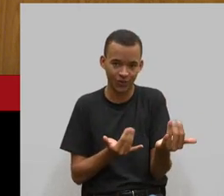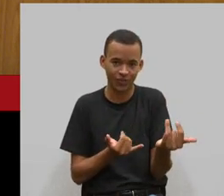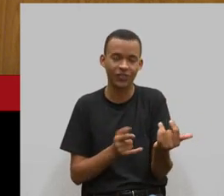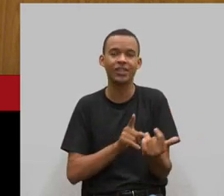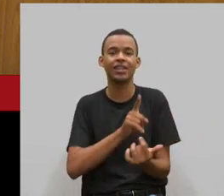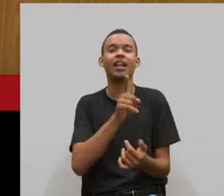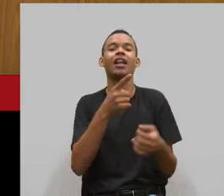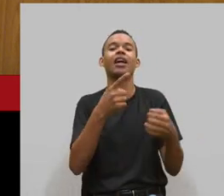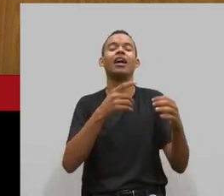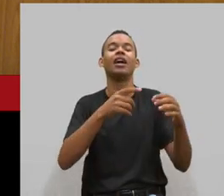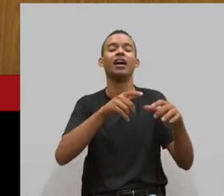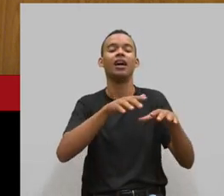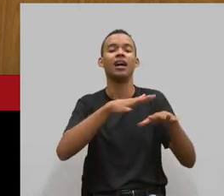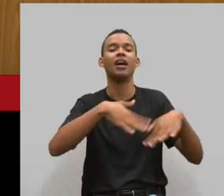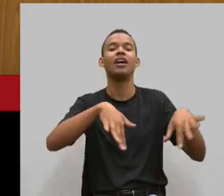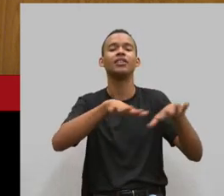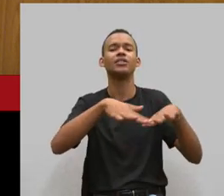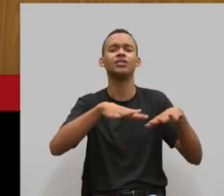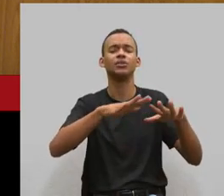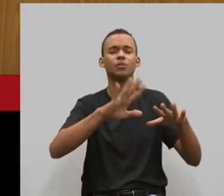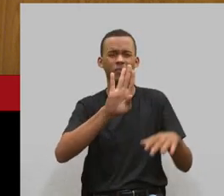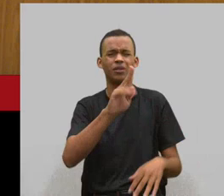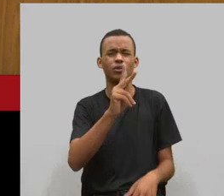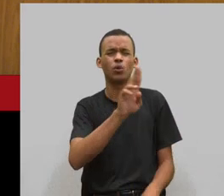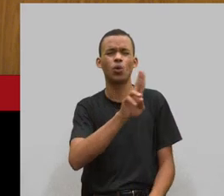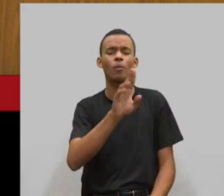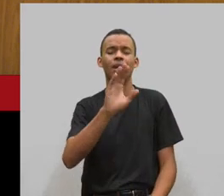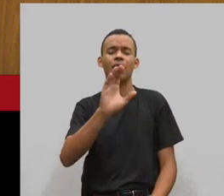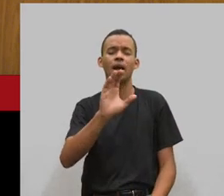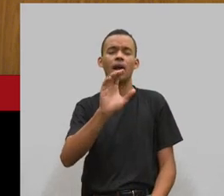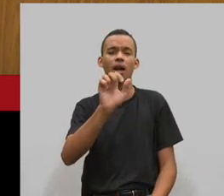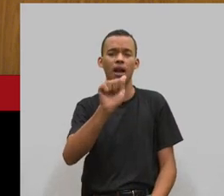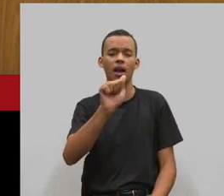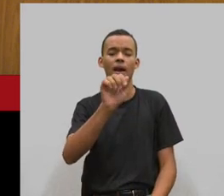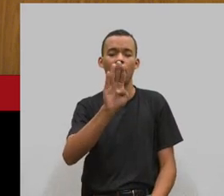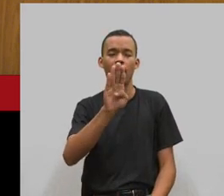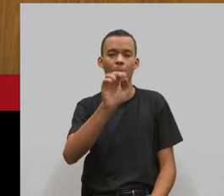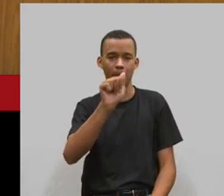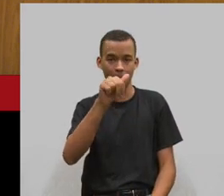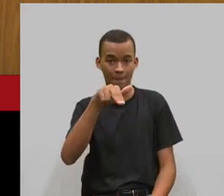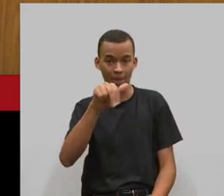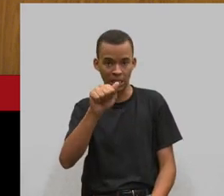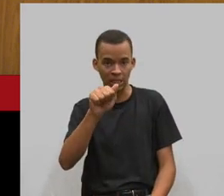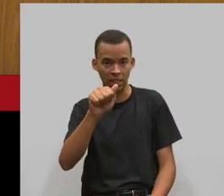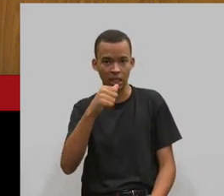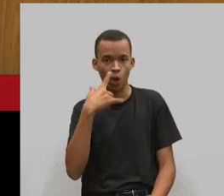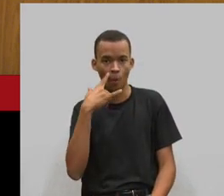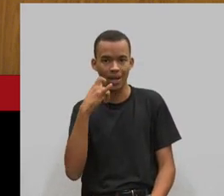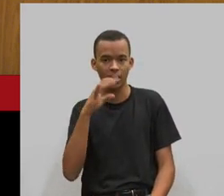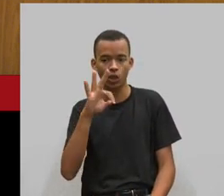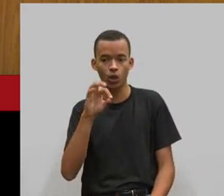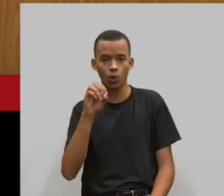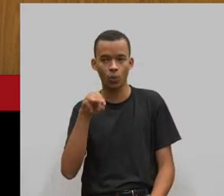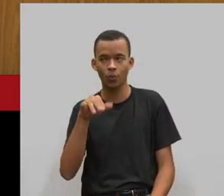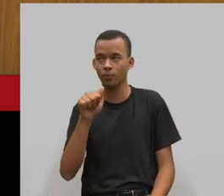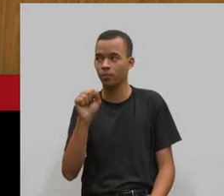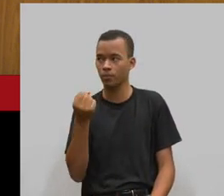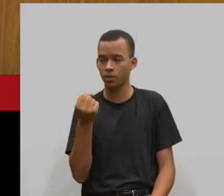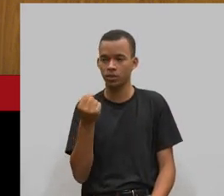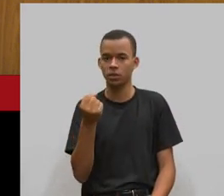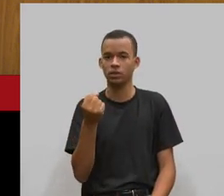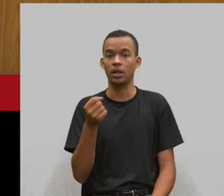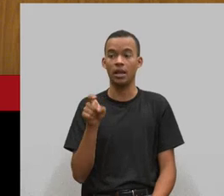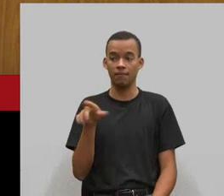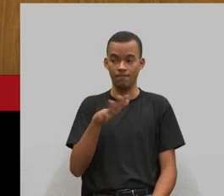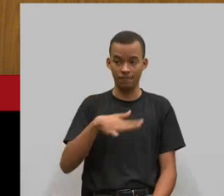Tomás da região oeste de Belo Horizonte eh temos na nossa região cerca de 20.000